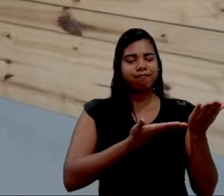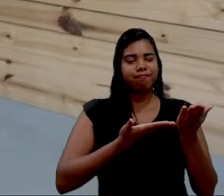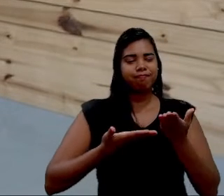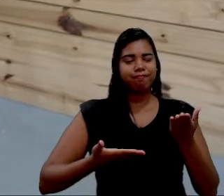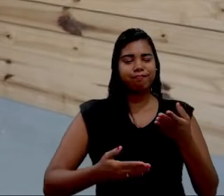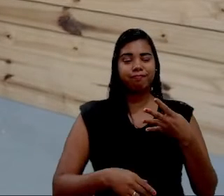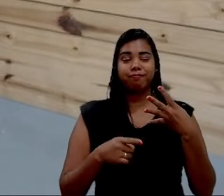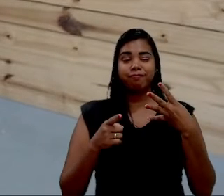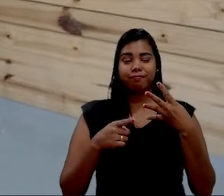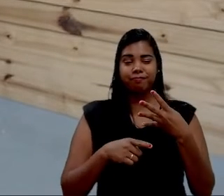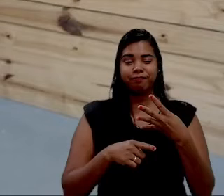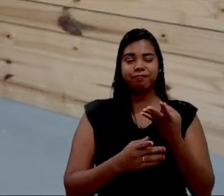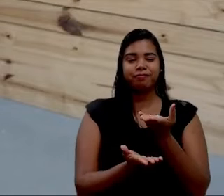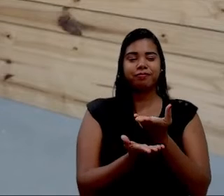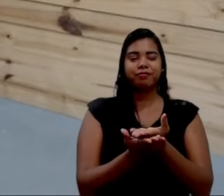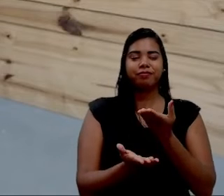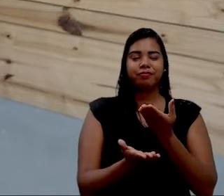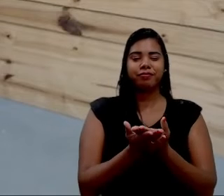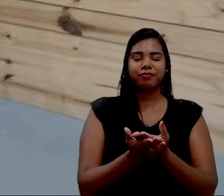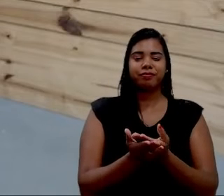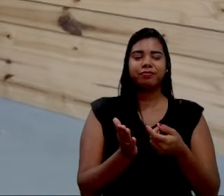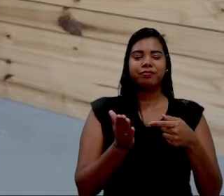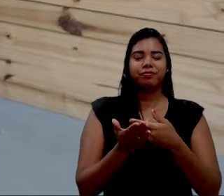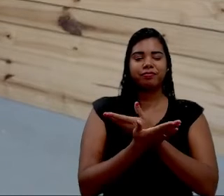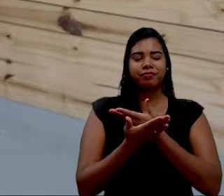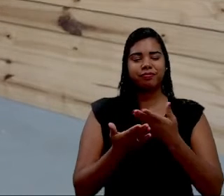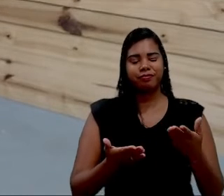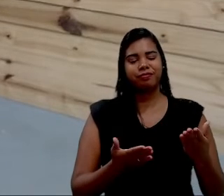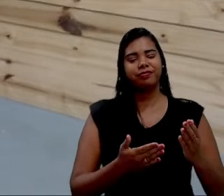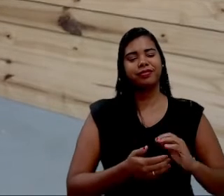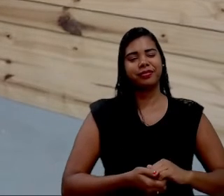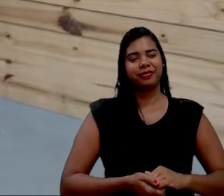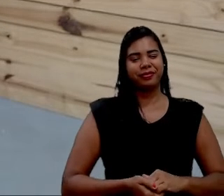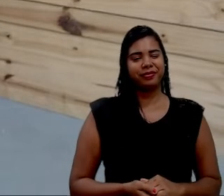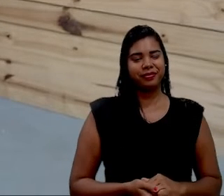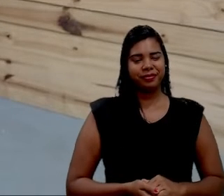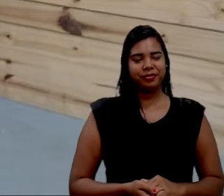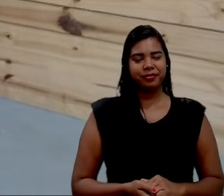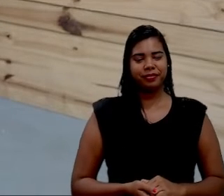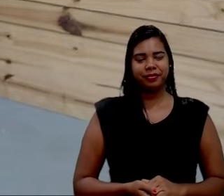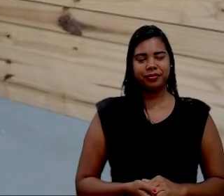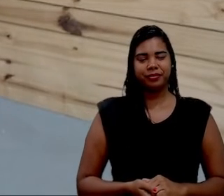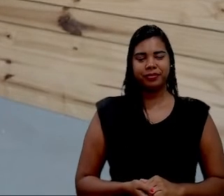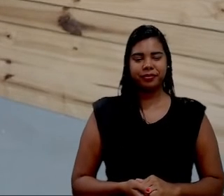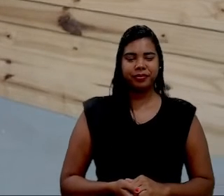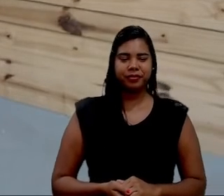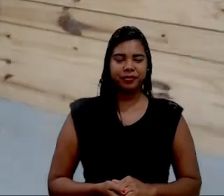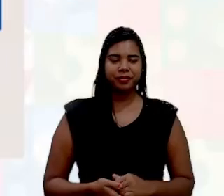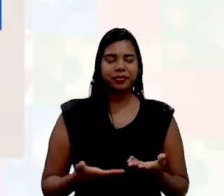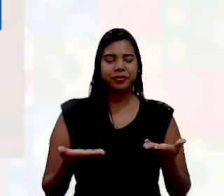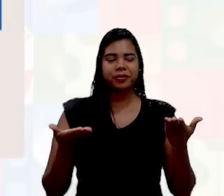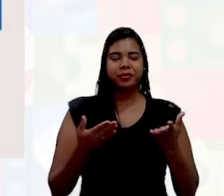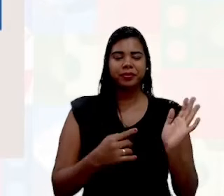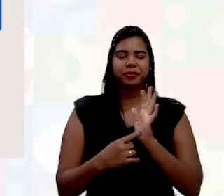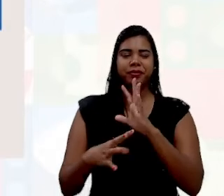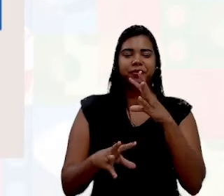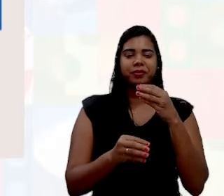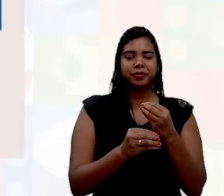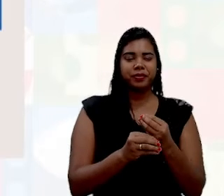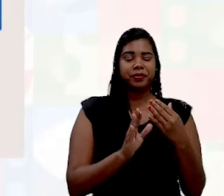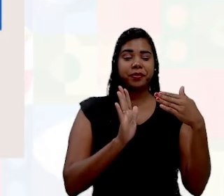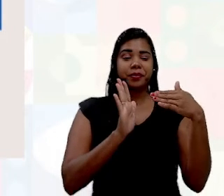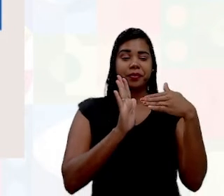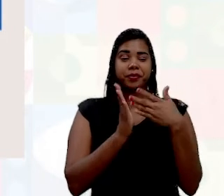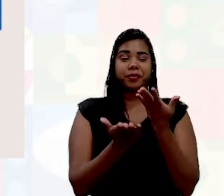quarta aula de Programação em Novas Tecnologias Avançadas Desktop. E hoje, nessa